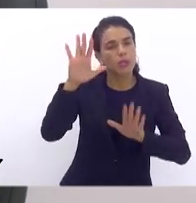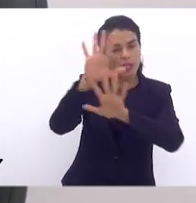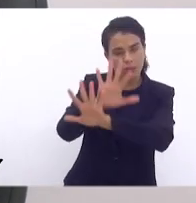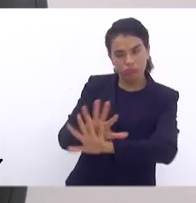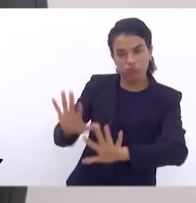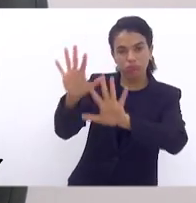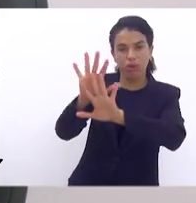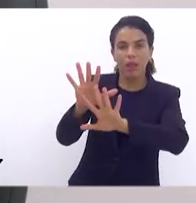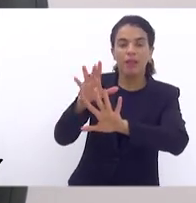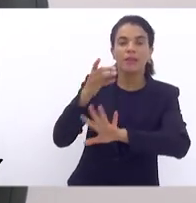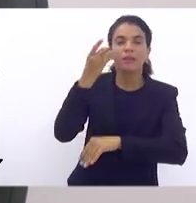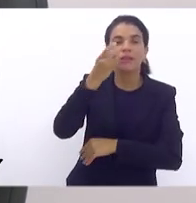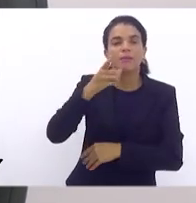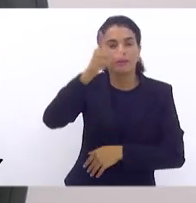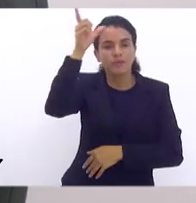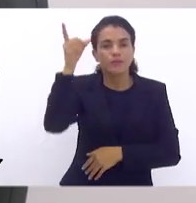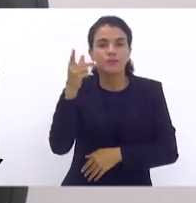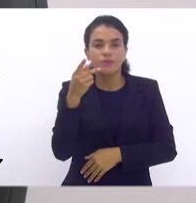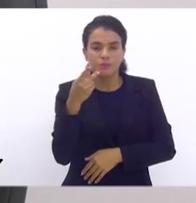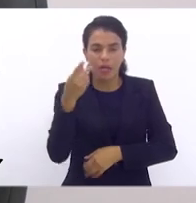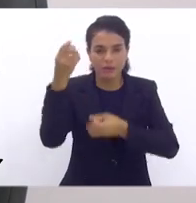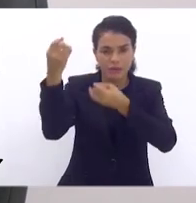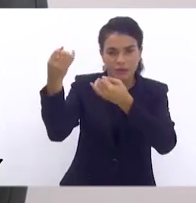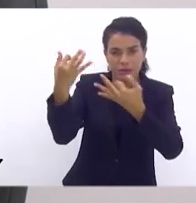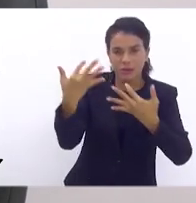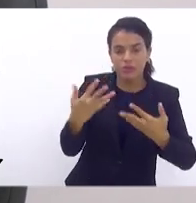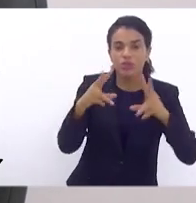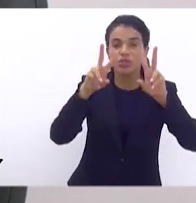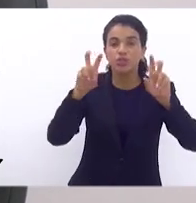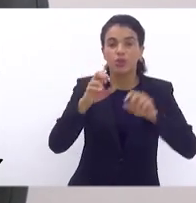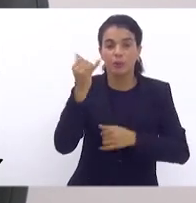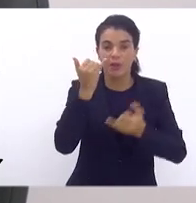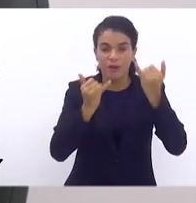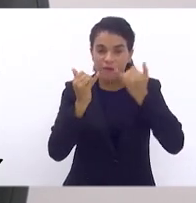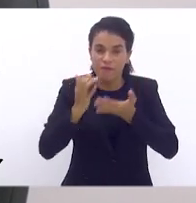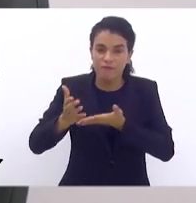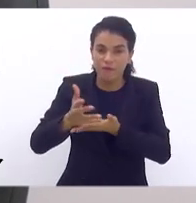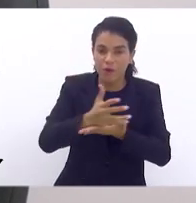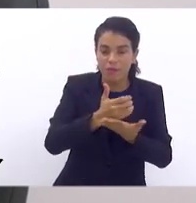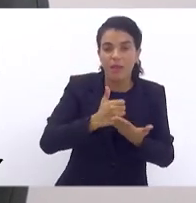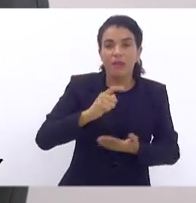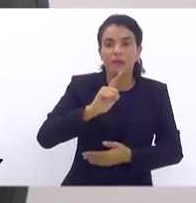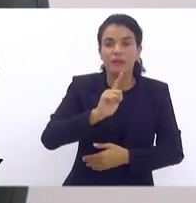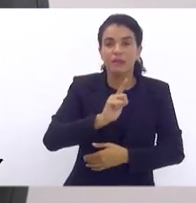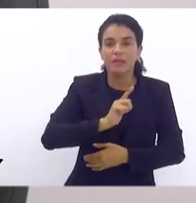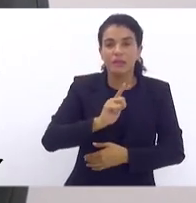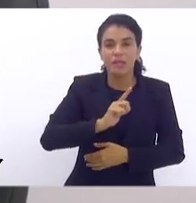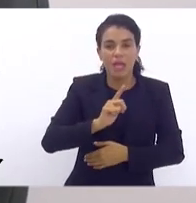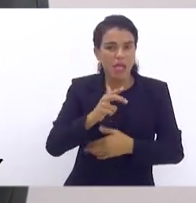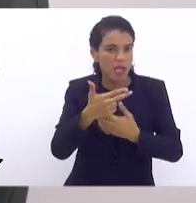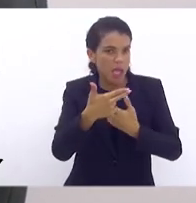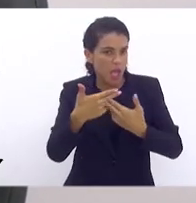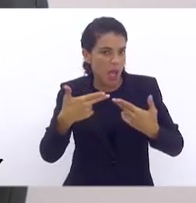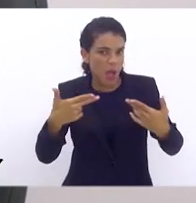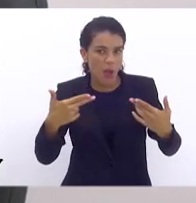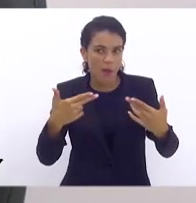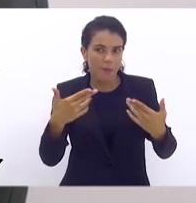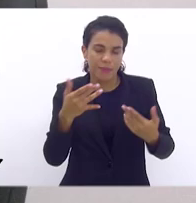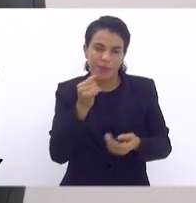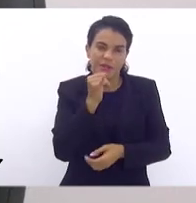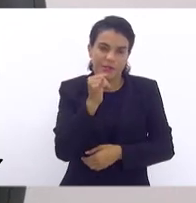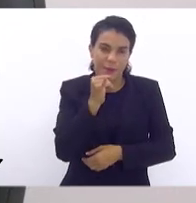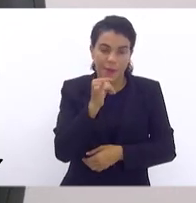que o Deputado Luiz Paulo trouxe no sentido de informação de dados é se já alguma a partir da